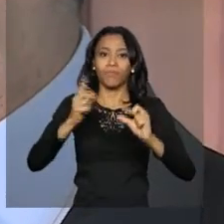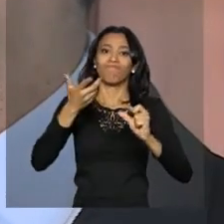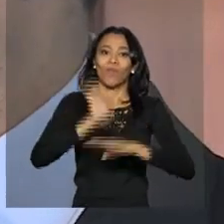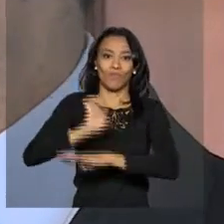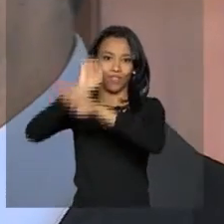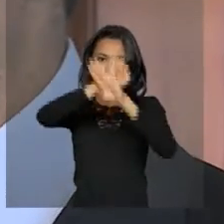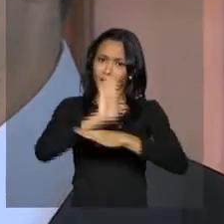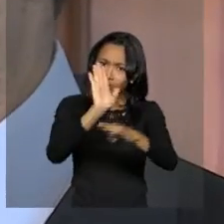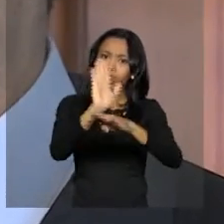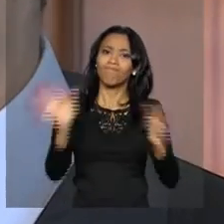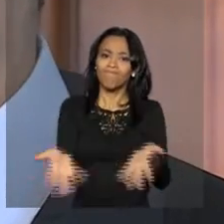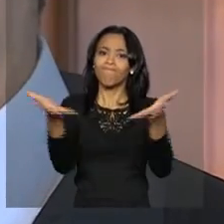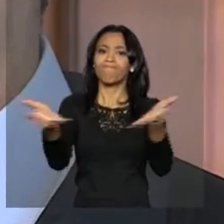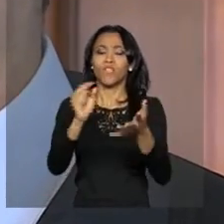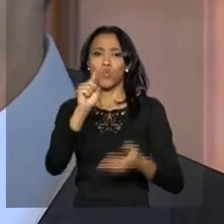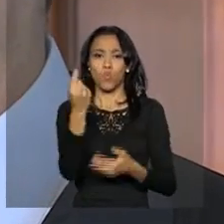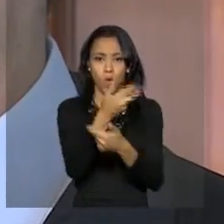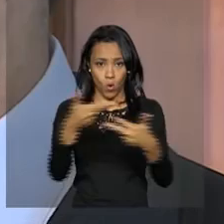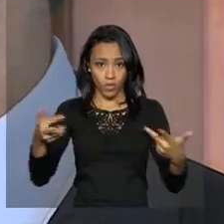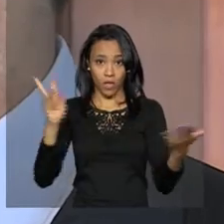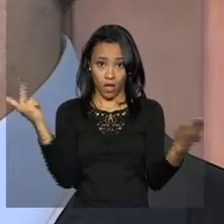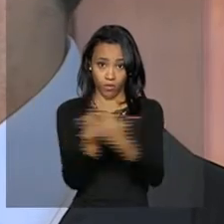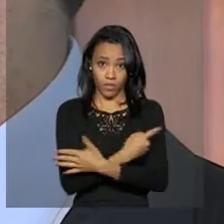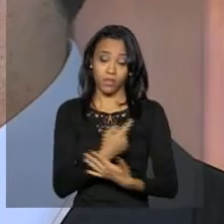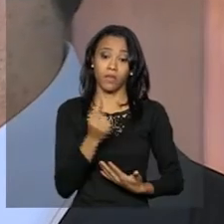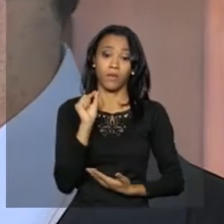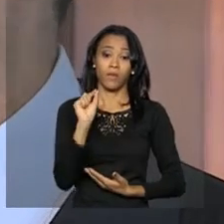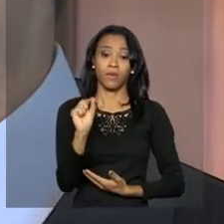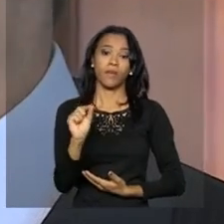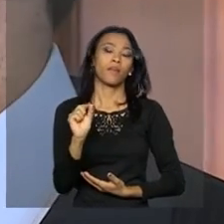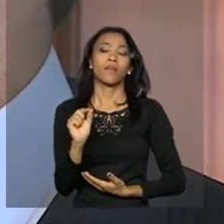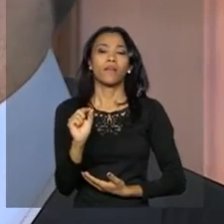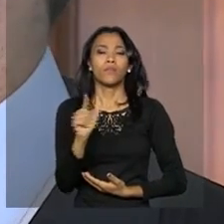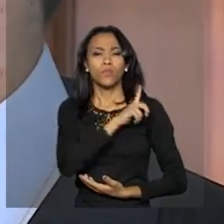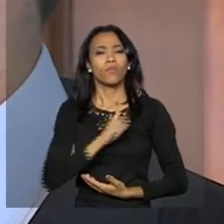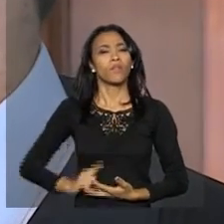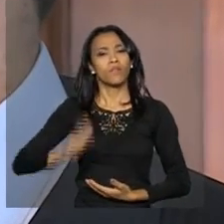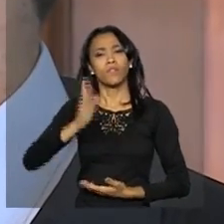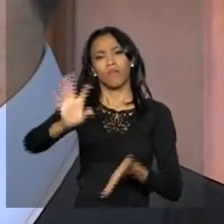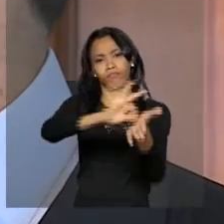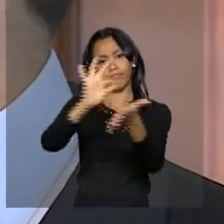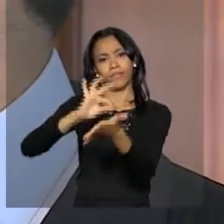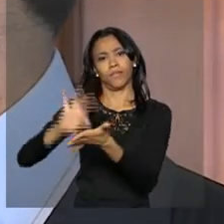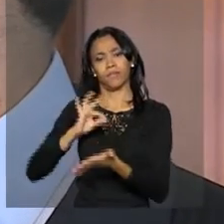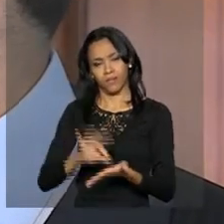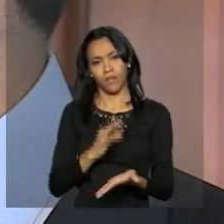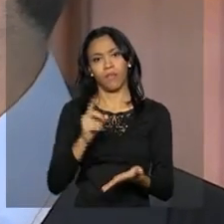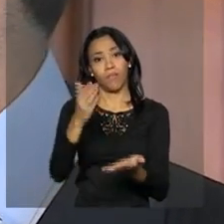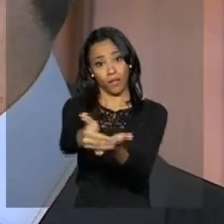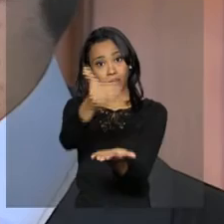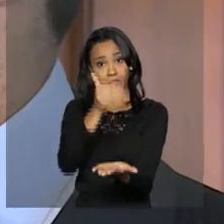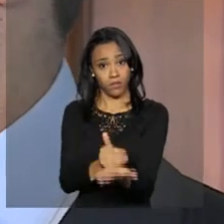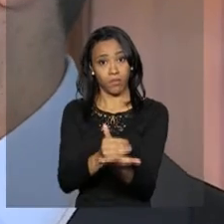nós enviamos ao Congresso, uma das coisas que está escrita é que uma vez o PL sancionado, os governadores já podem assinar, justamente para antecipar isso.